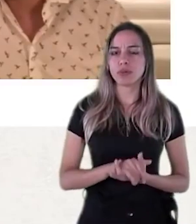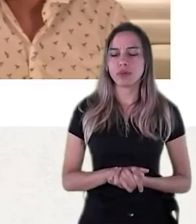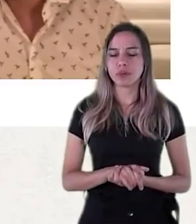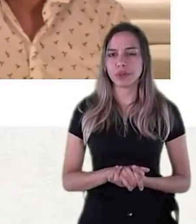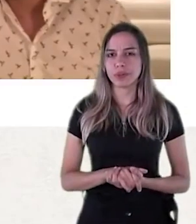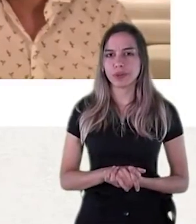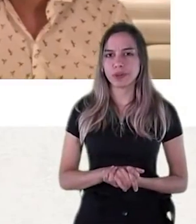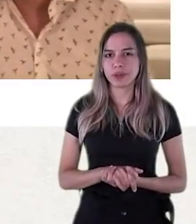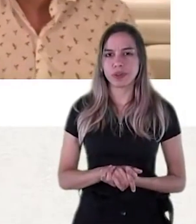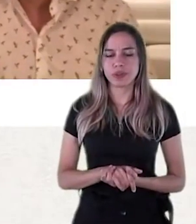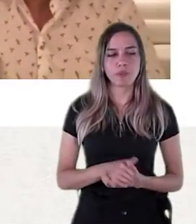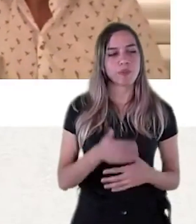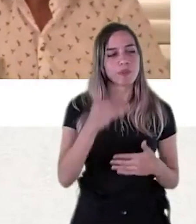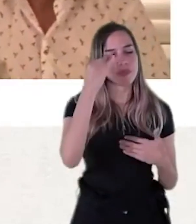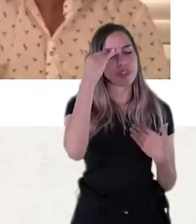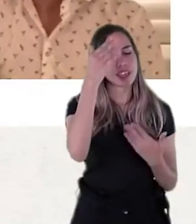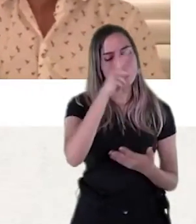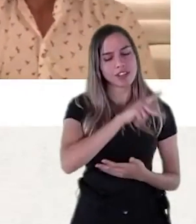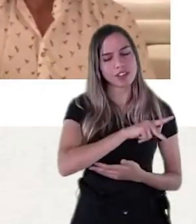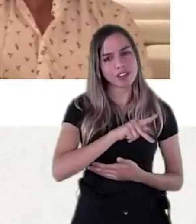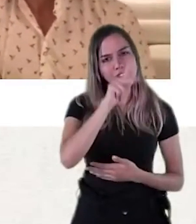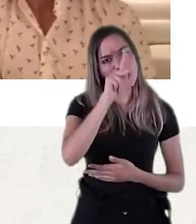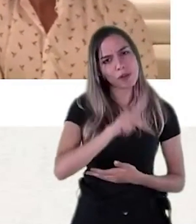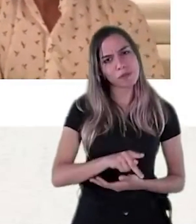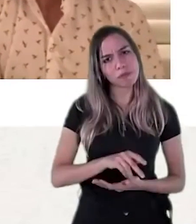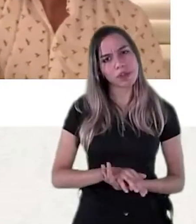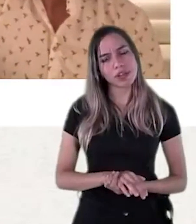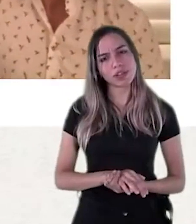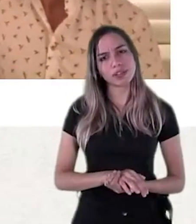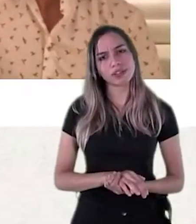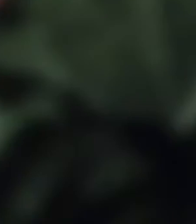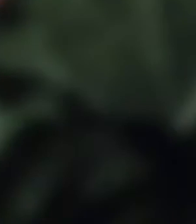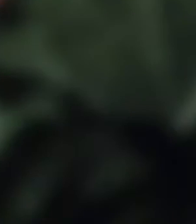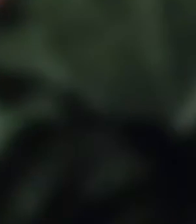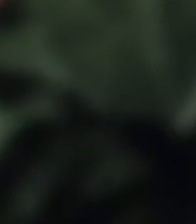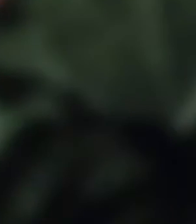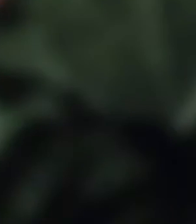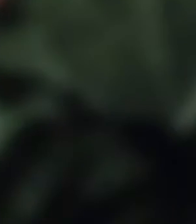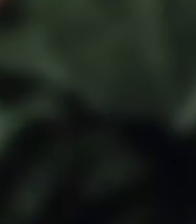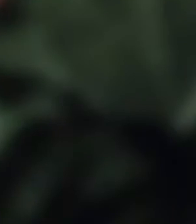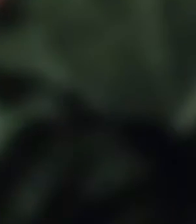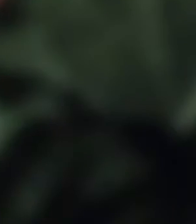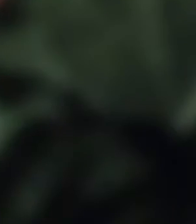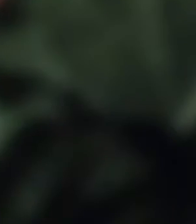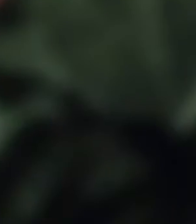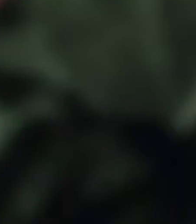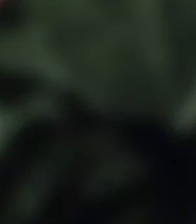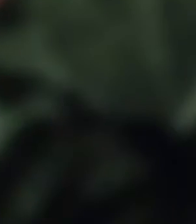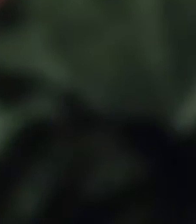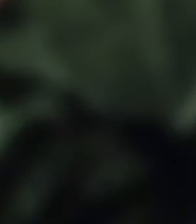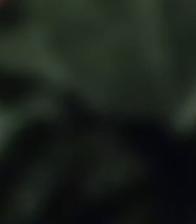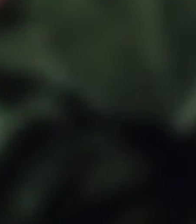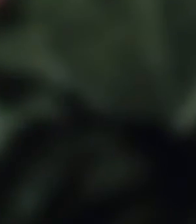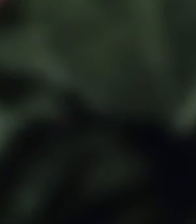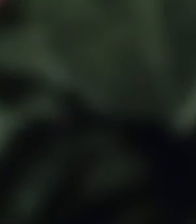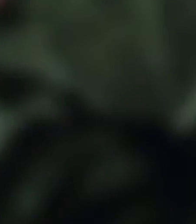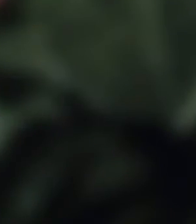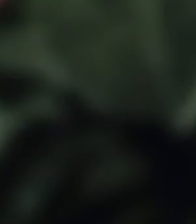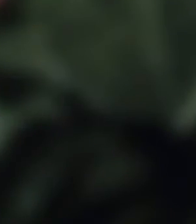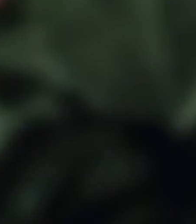Muito obrigado, Padre. Vamos encerrar com a capa do livro. Na tela, a capa do livro A Hora da